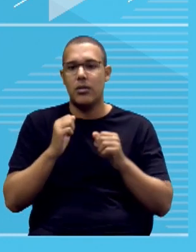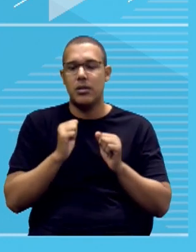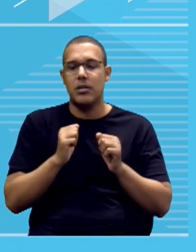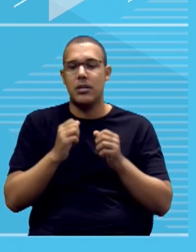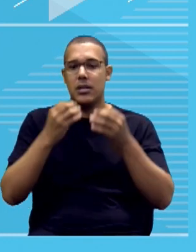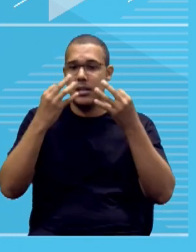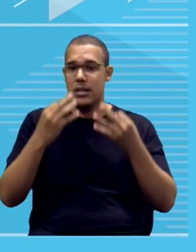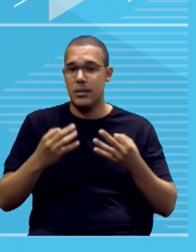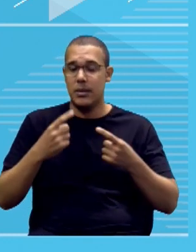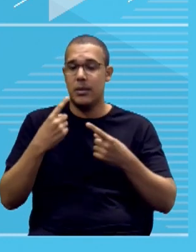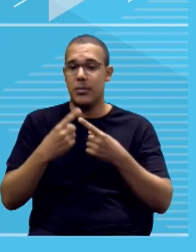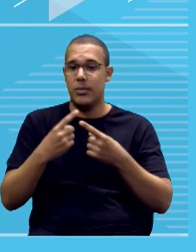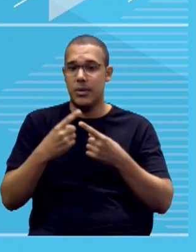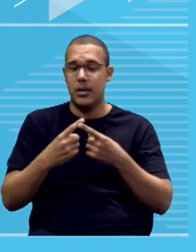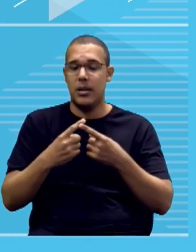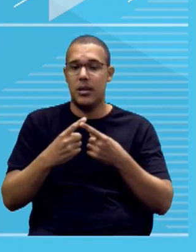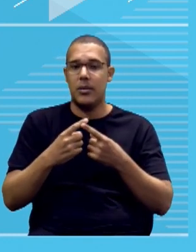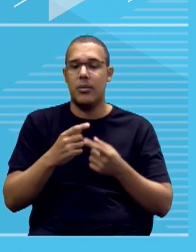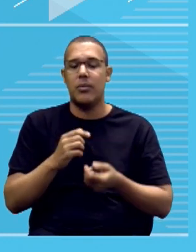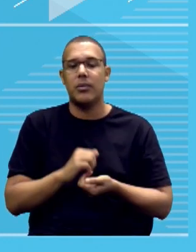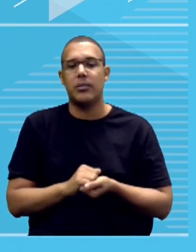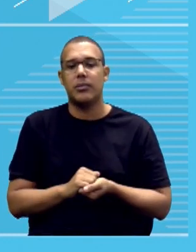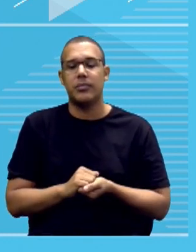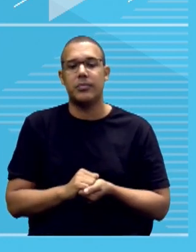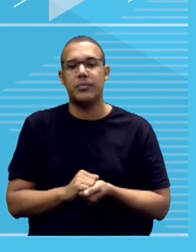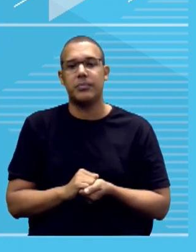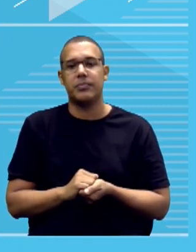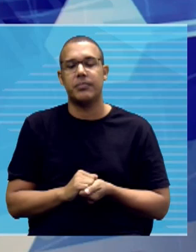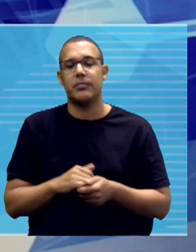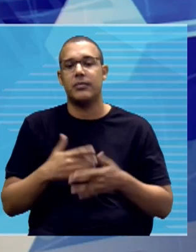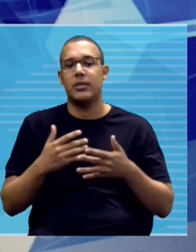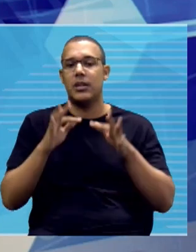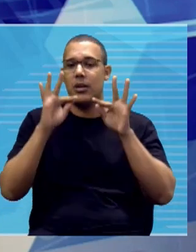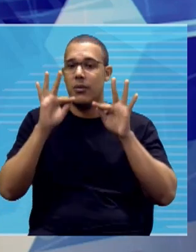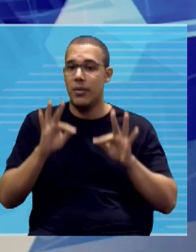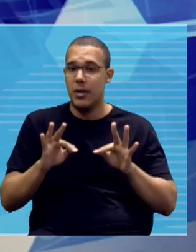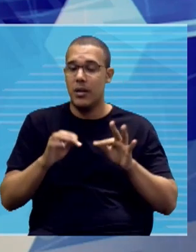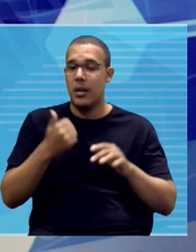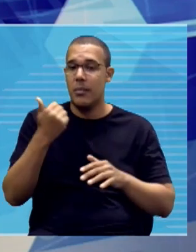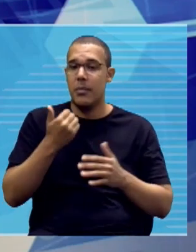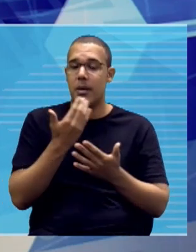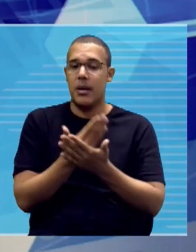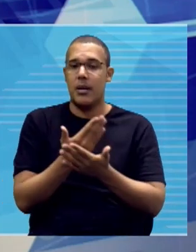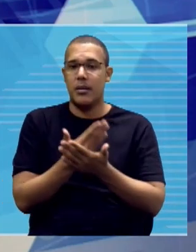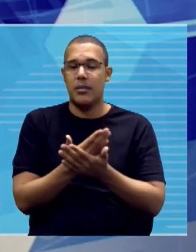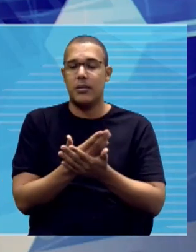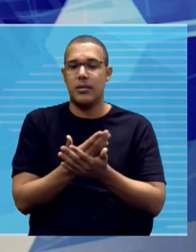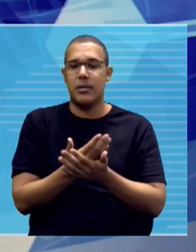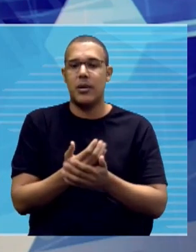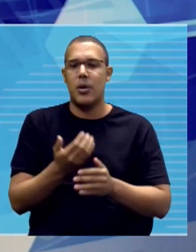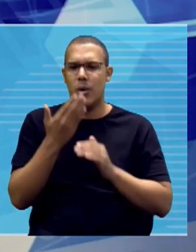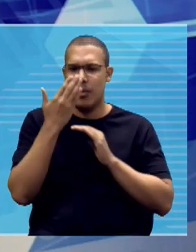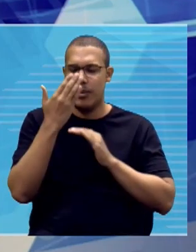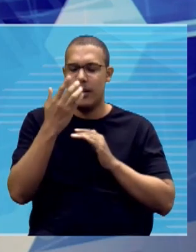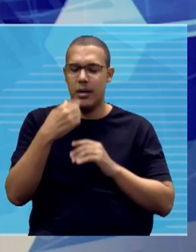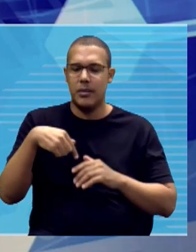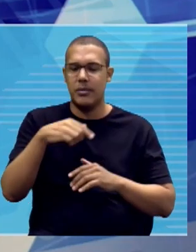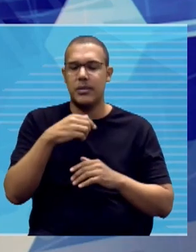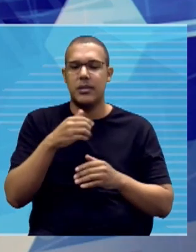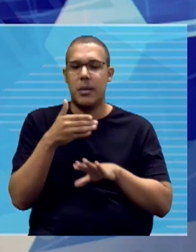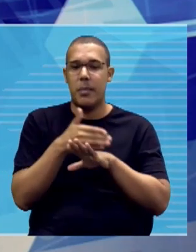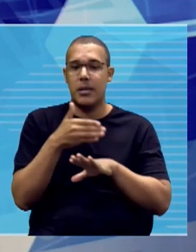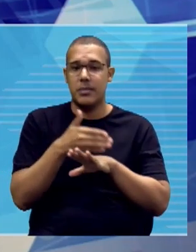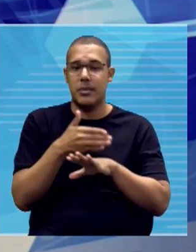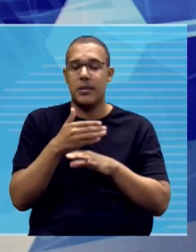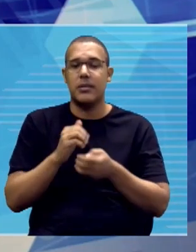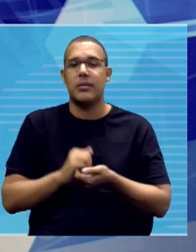que o gabarito é uma dessas duas. Beleza? Então, galera, a gente vai chegando ao final do nosso primeiro horário. Agradecer vocês pela companhia até agora.